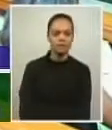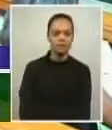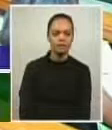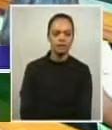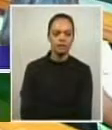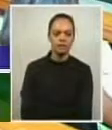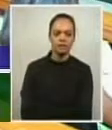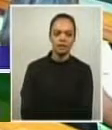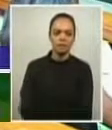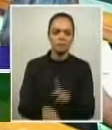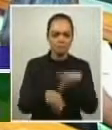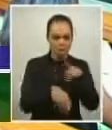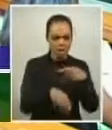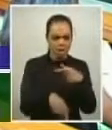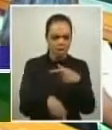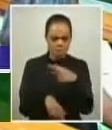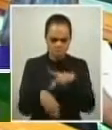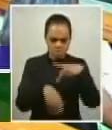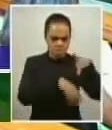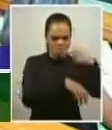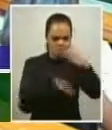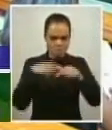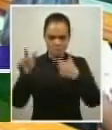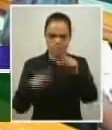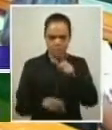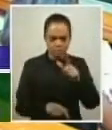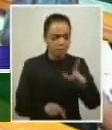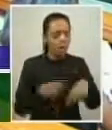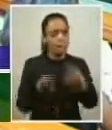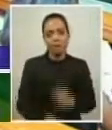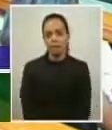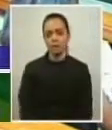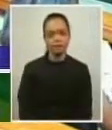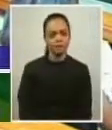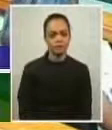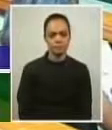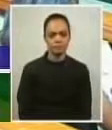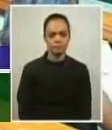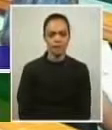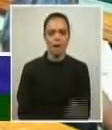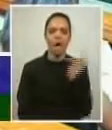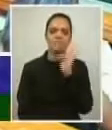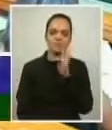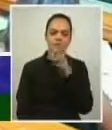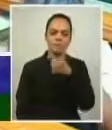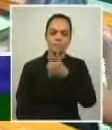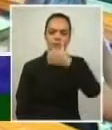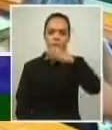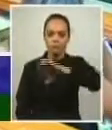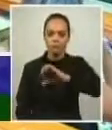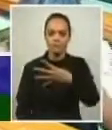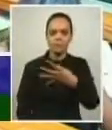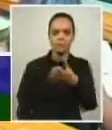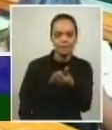e na em países da Europa depois disso Oi ó a França 1946